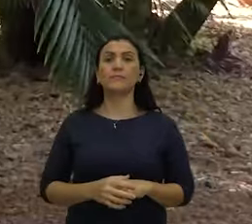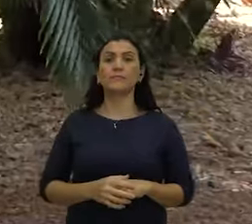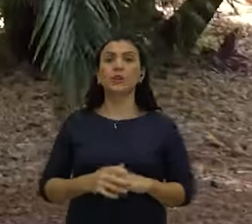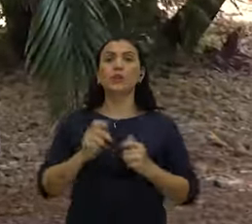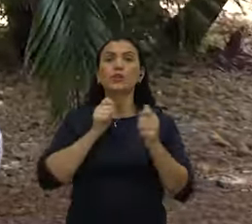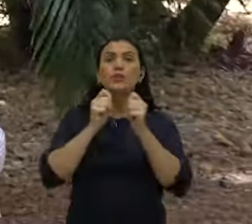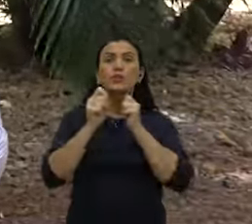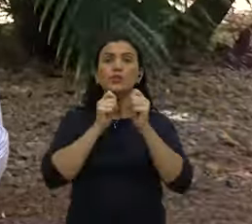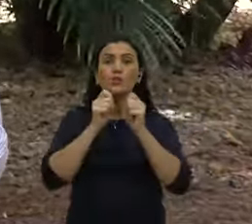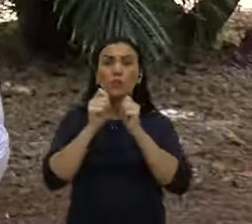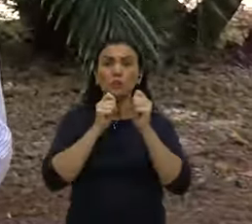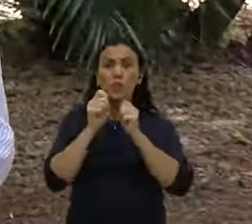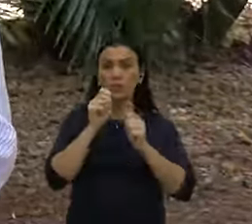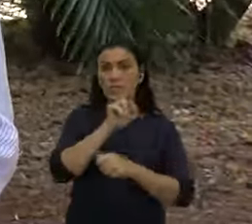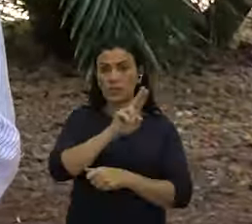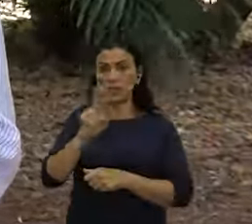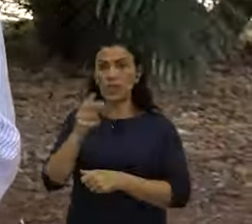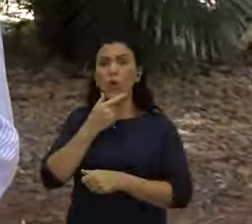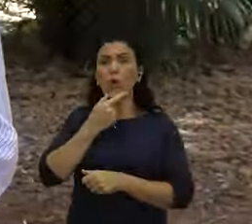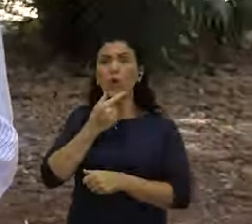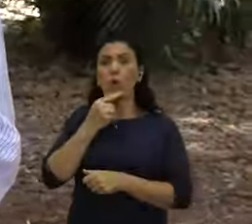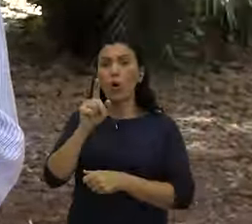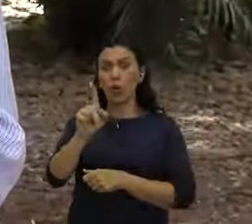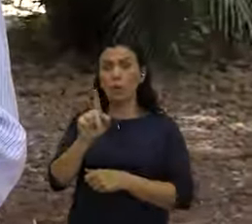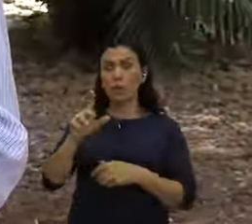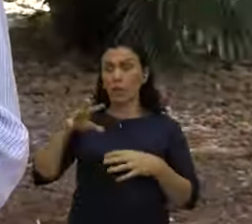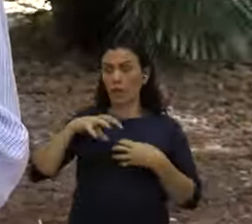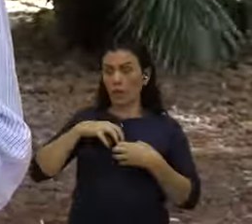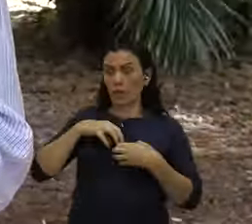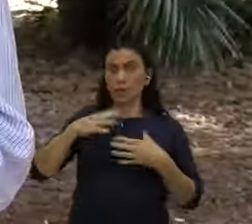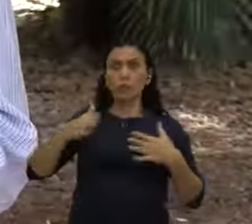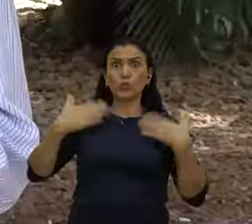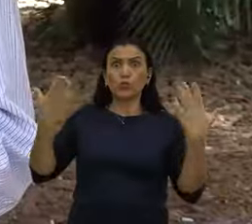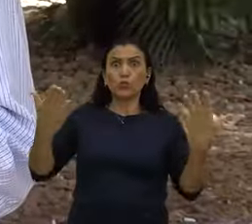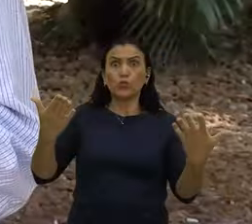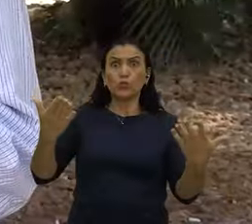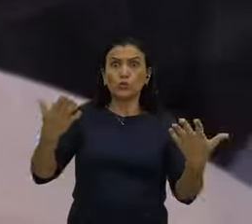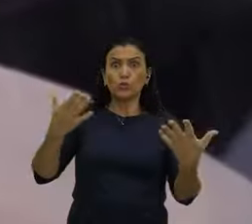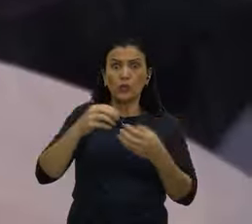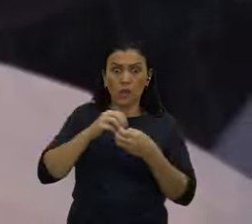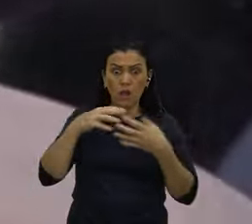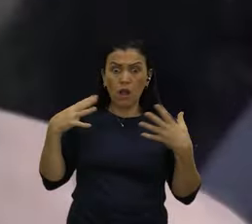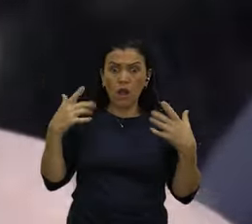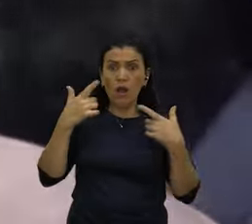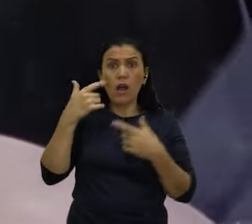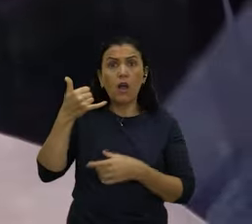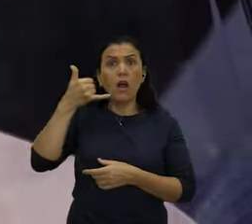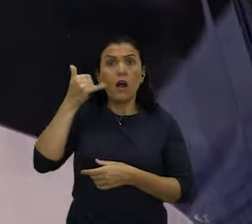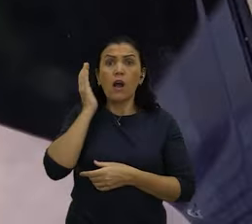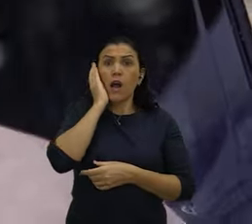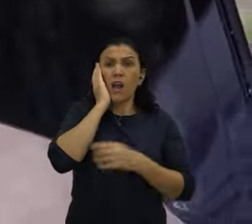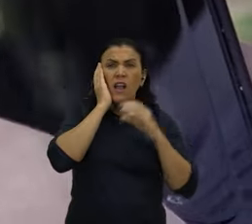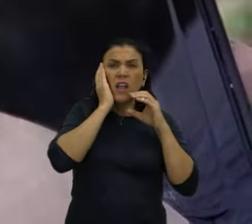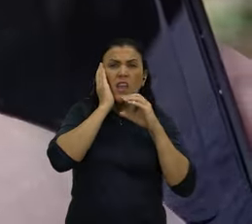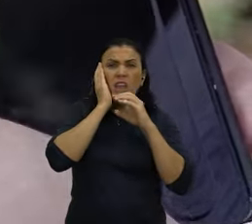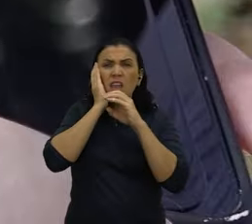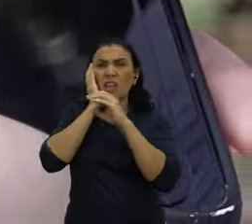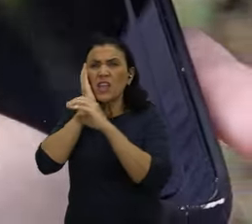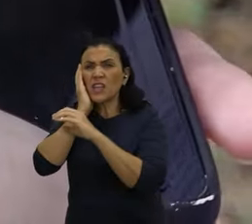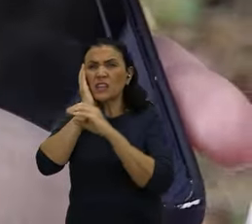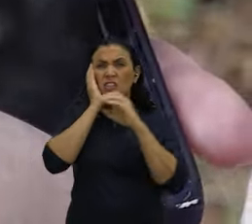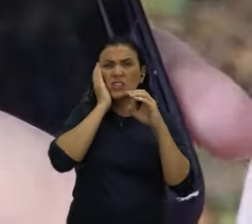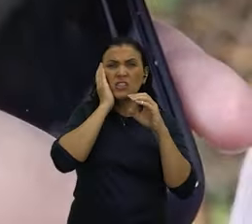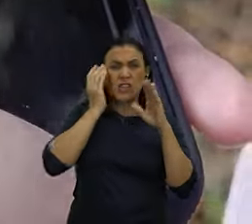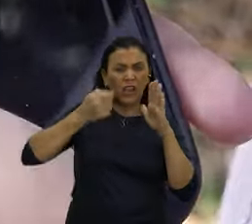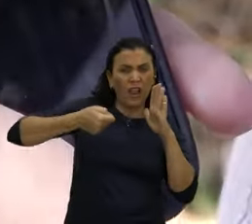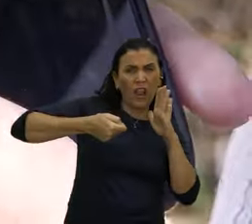O jornalista Ali Kalouti levou um susto com o celular. O aparelho esquentou de uma hora para outra